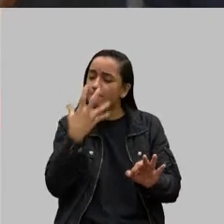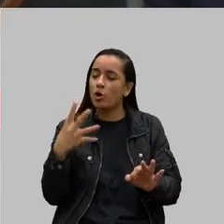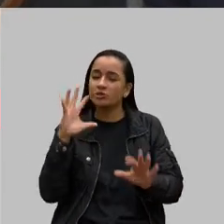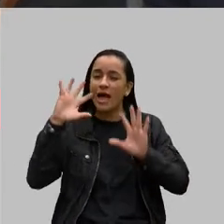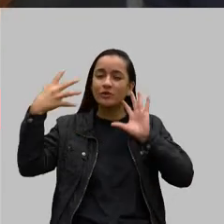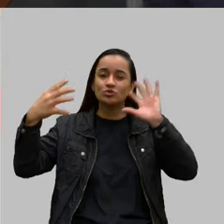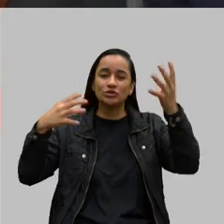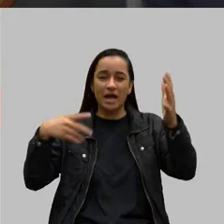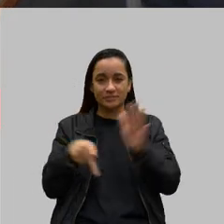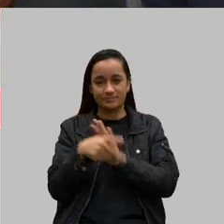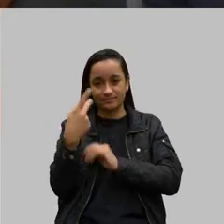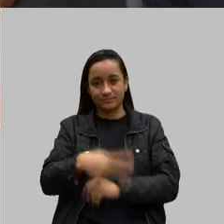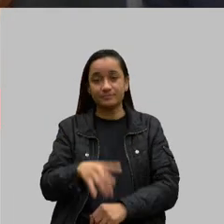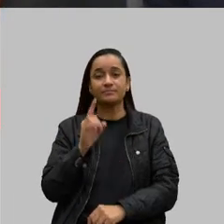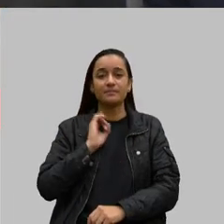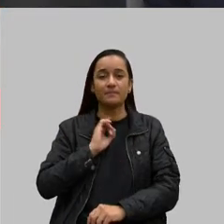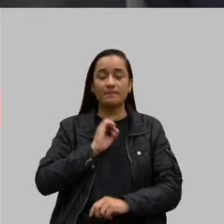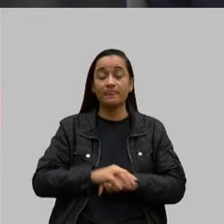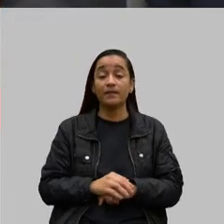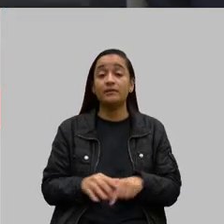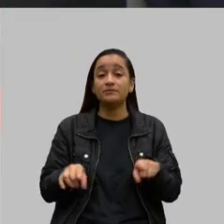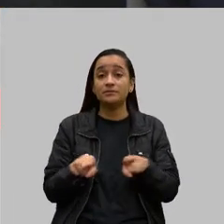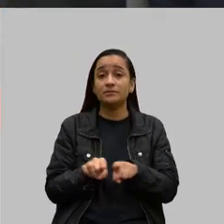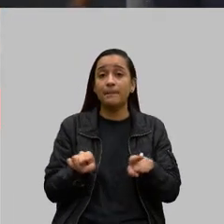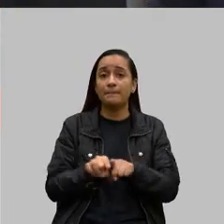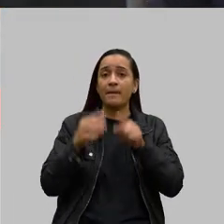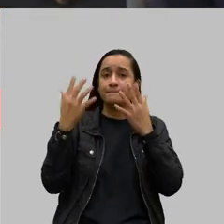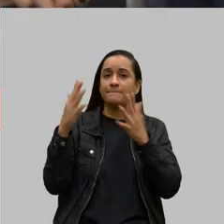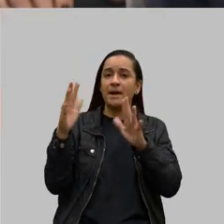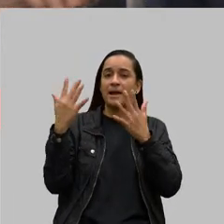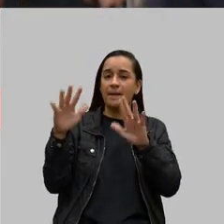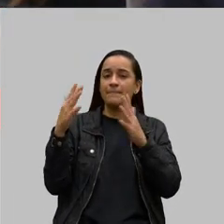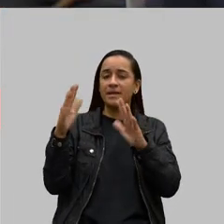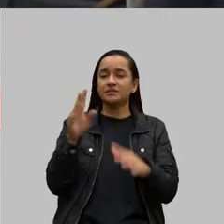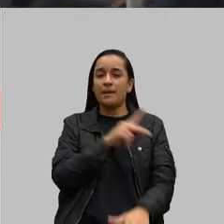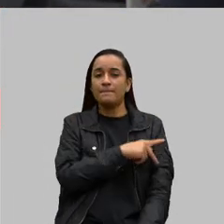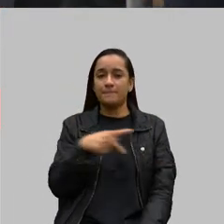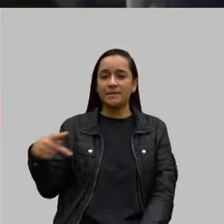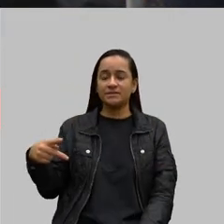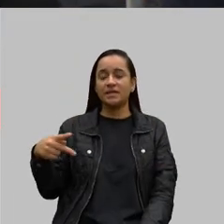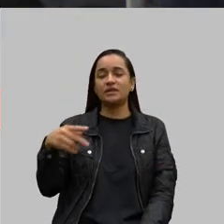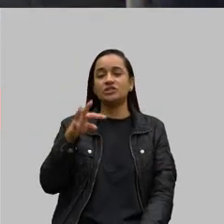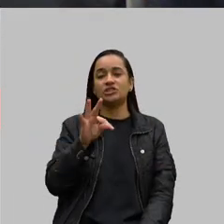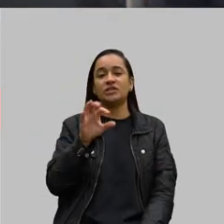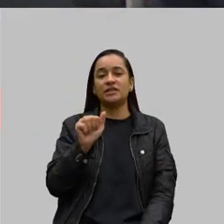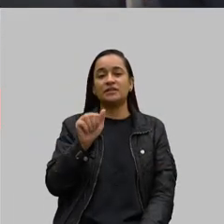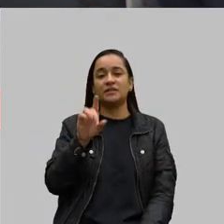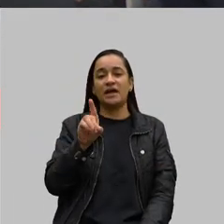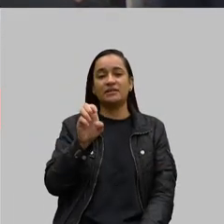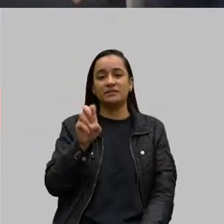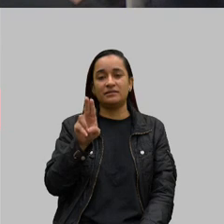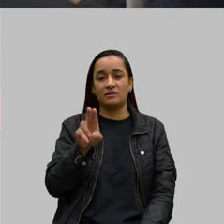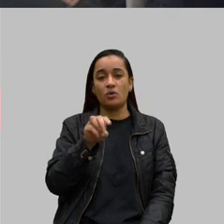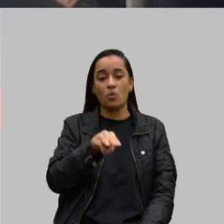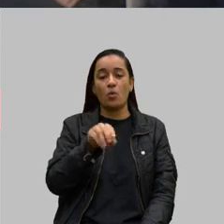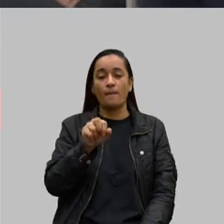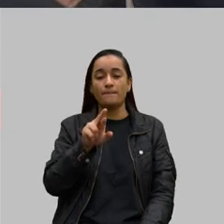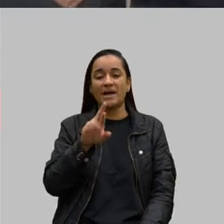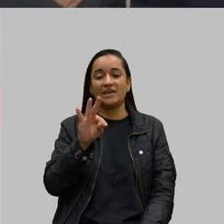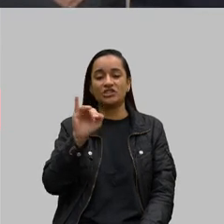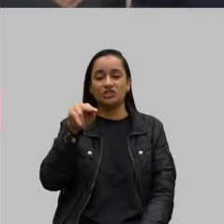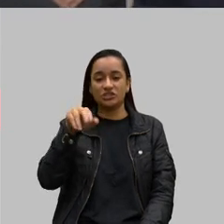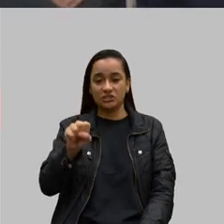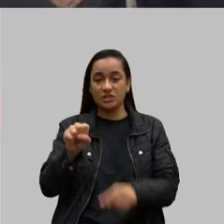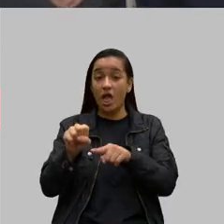parabenizar de forma muito pessoal o nosso querido Presidente Tadeu Martins presidente que tem feito uma